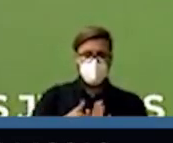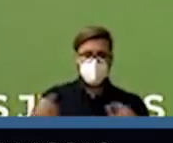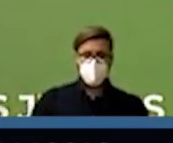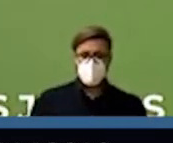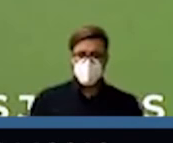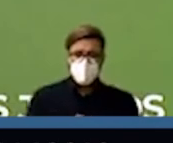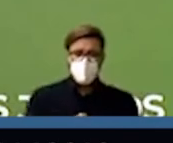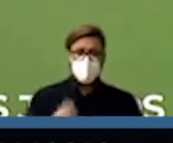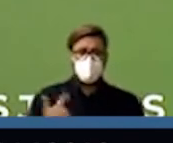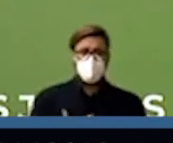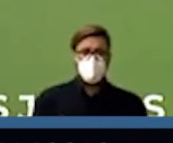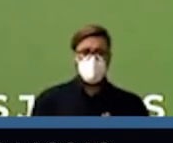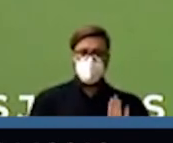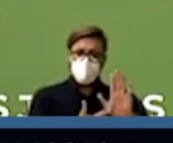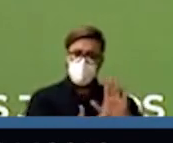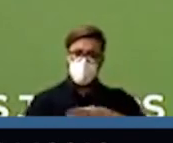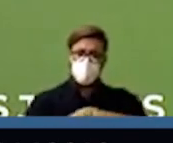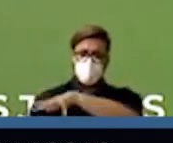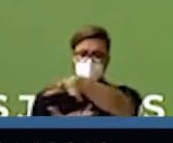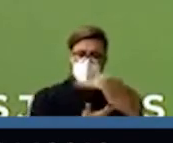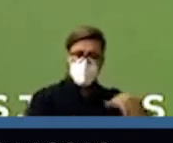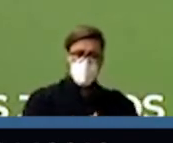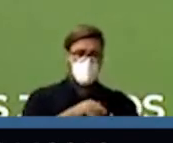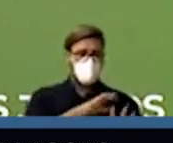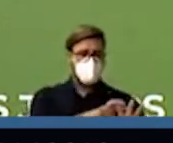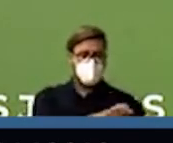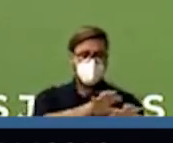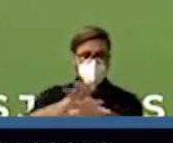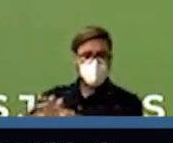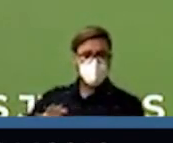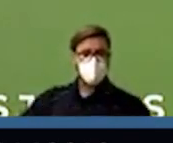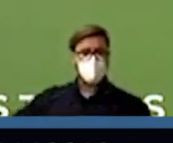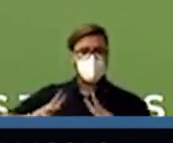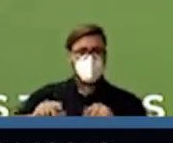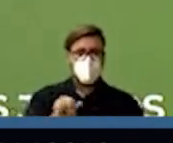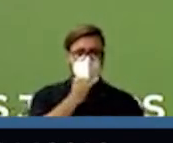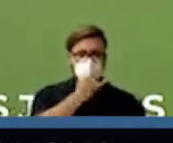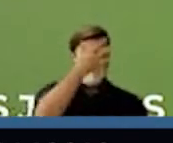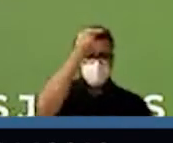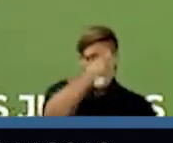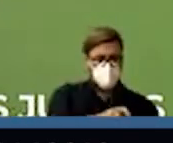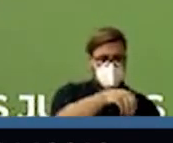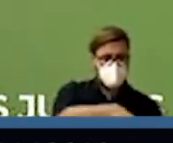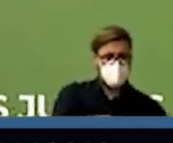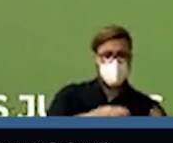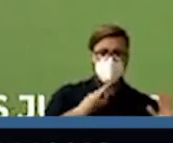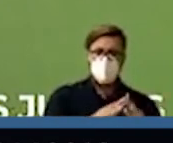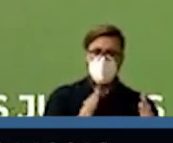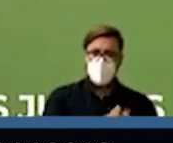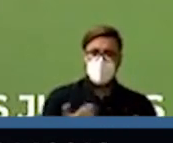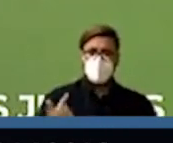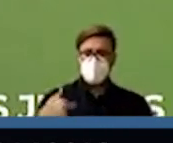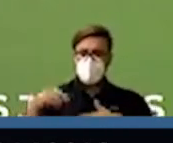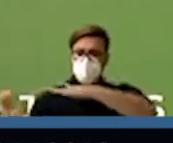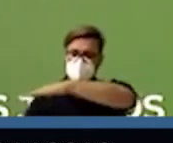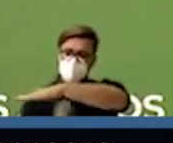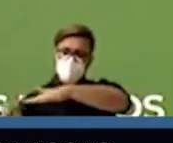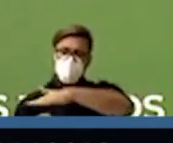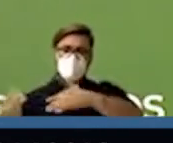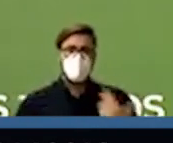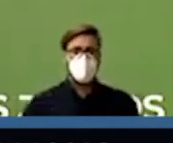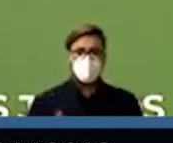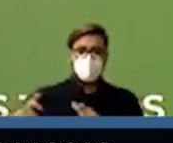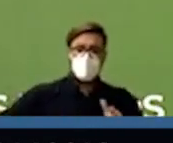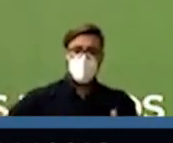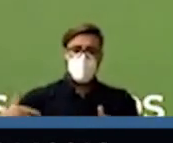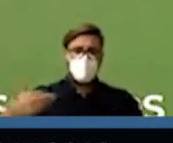trouxe reflexos para toda a população para dona de casa para o trabalhador para os governos no grande empresário